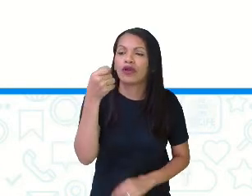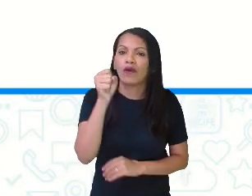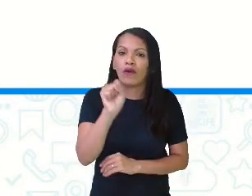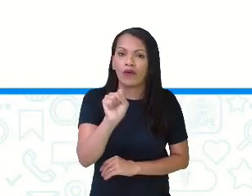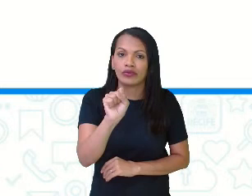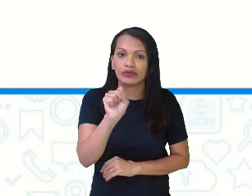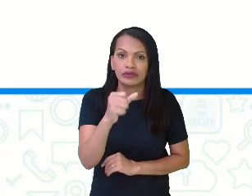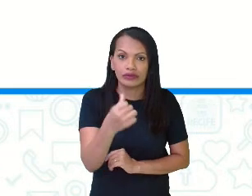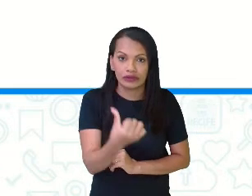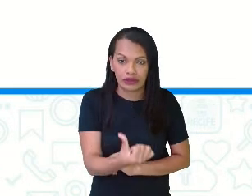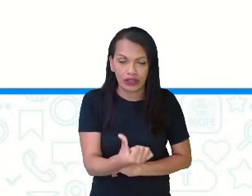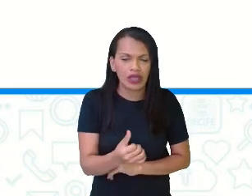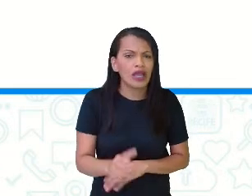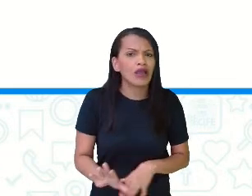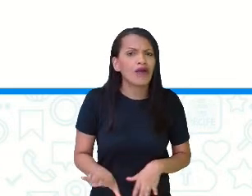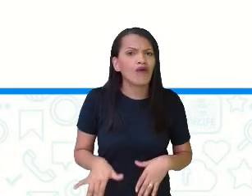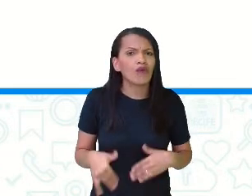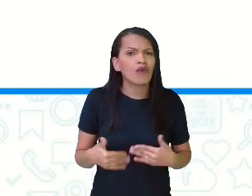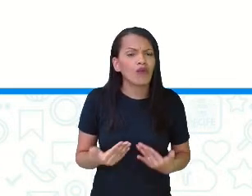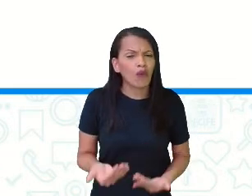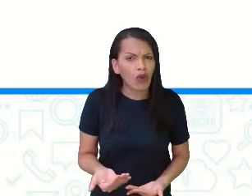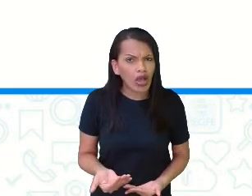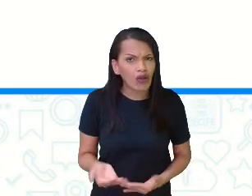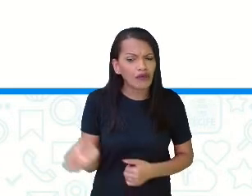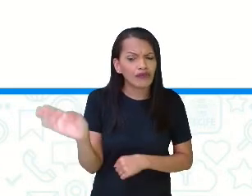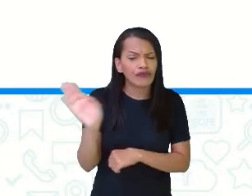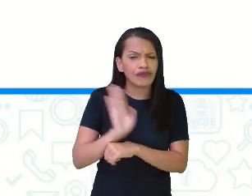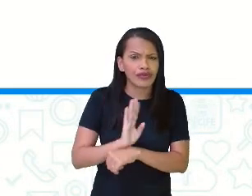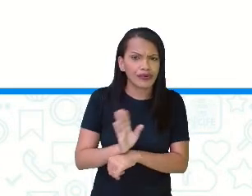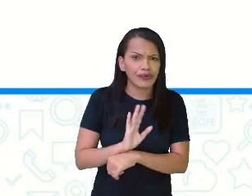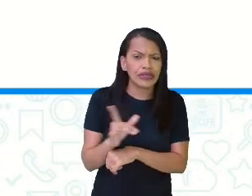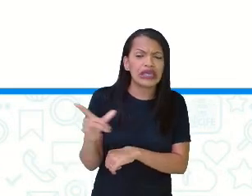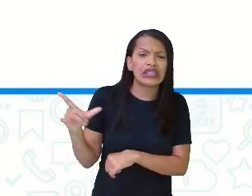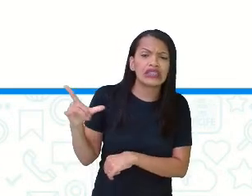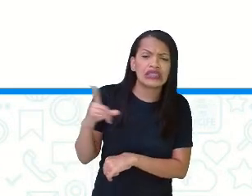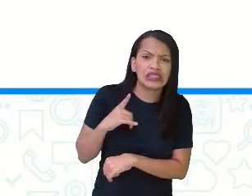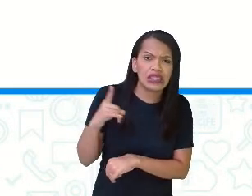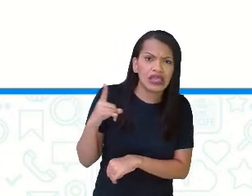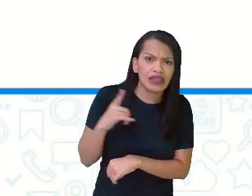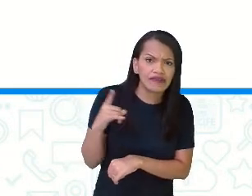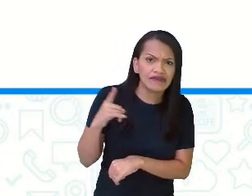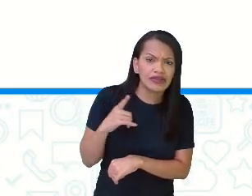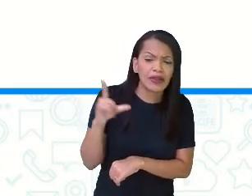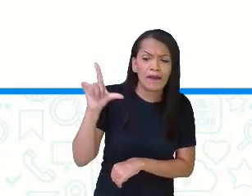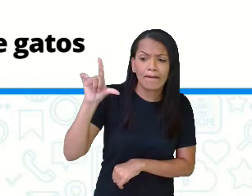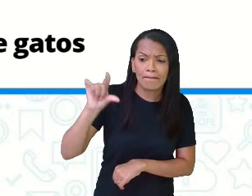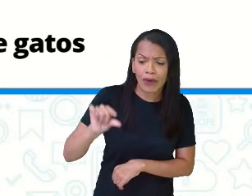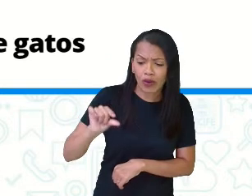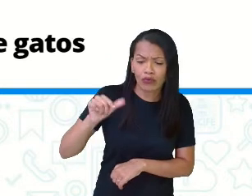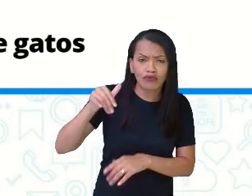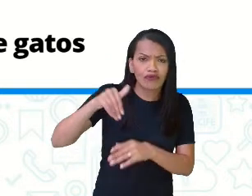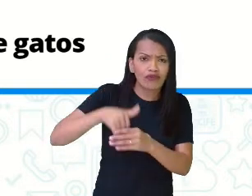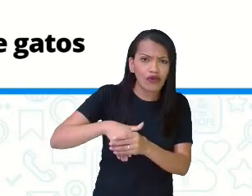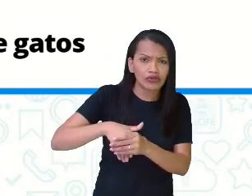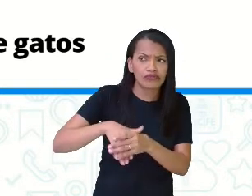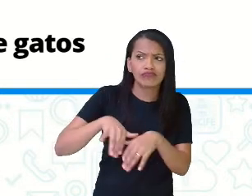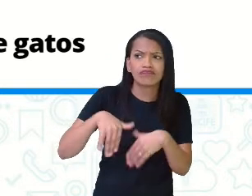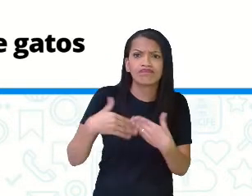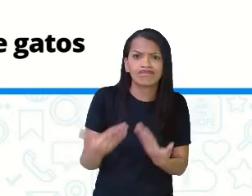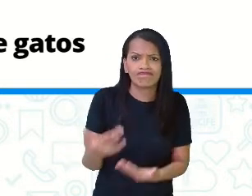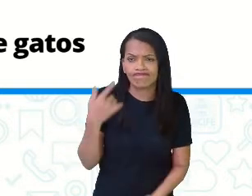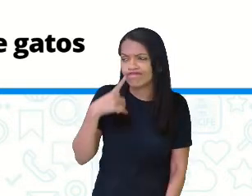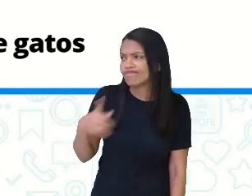recebeu menor número de votos? Que tem menos. Menos, professora.